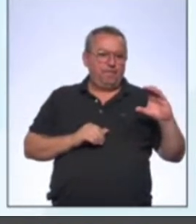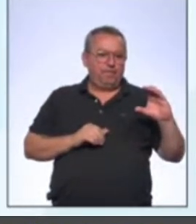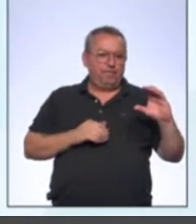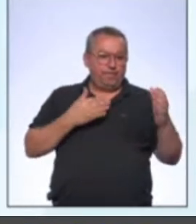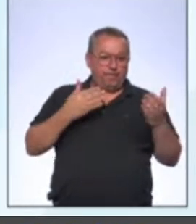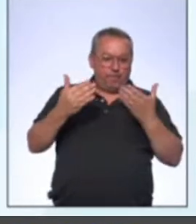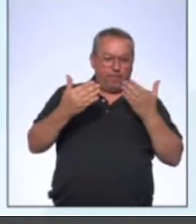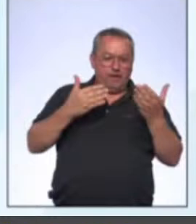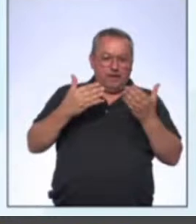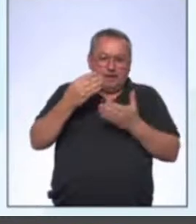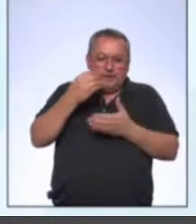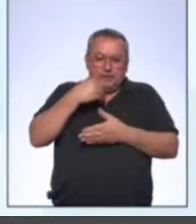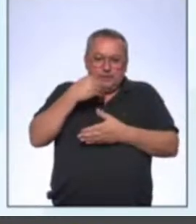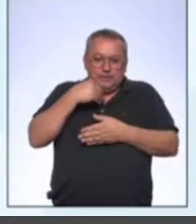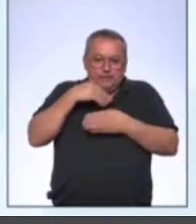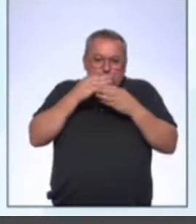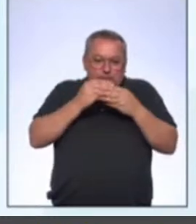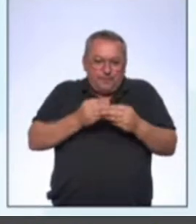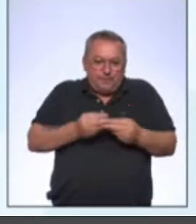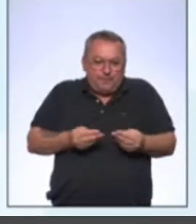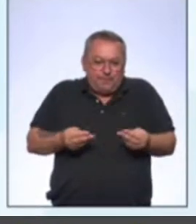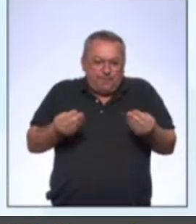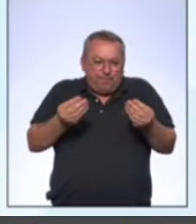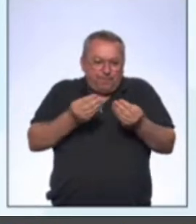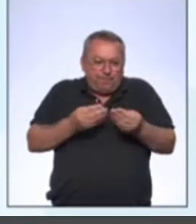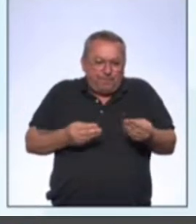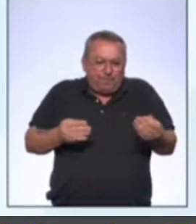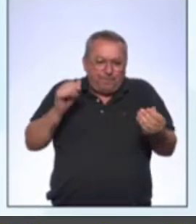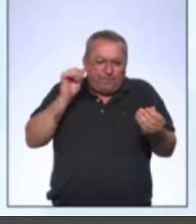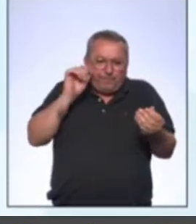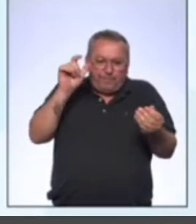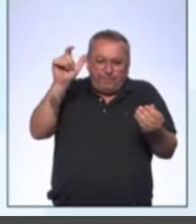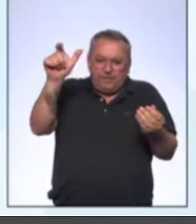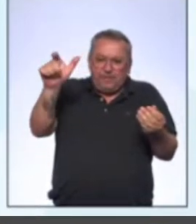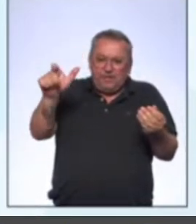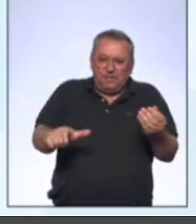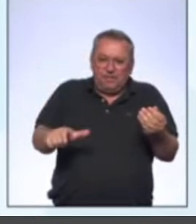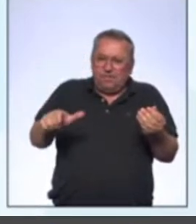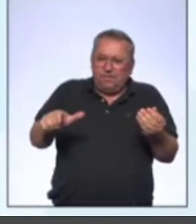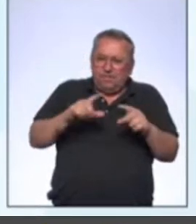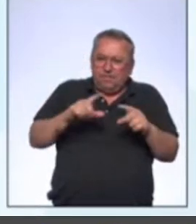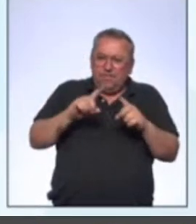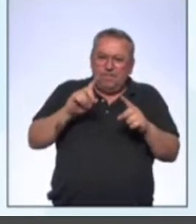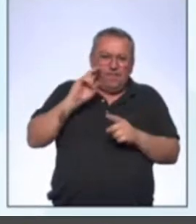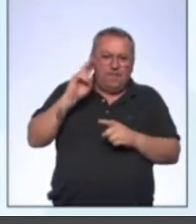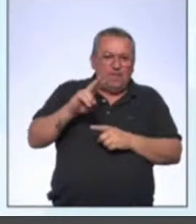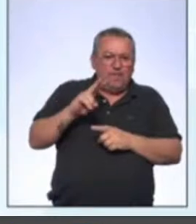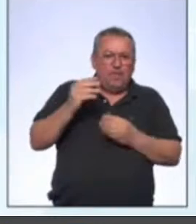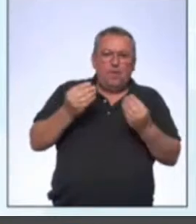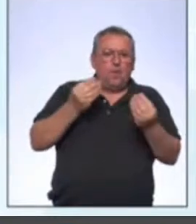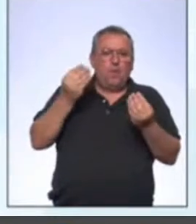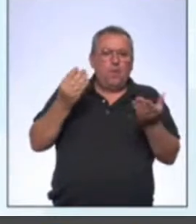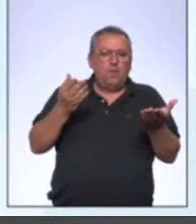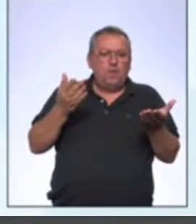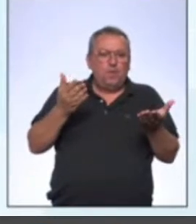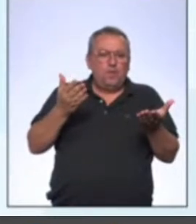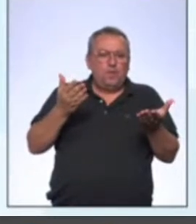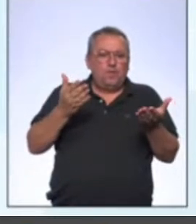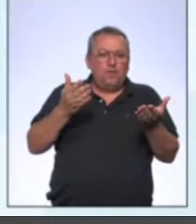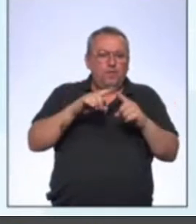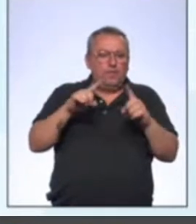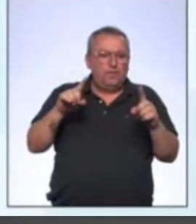ó, compara seu frágil estado emocional com o da sua amada. Olha só no